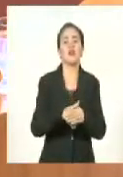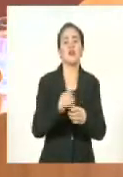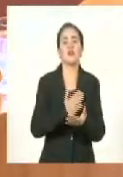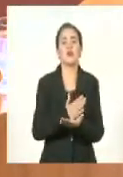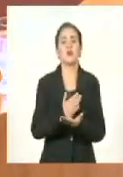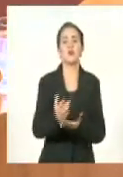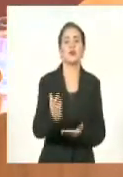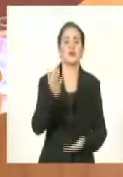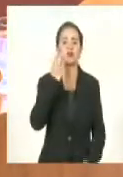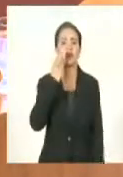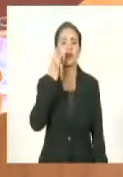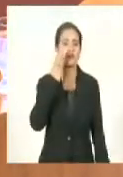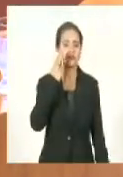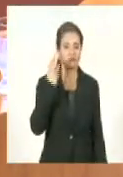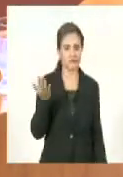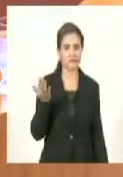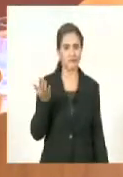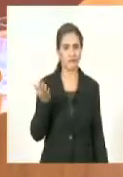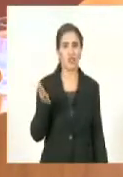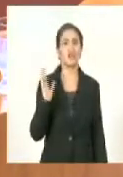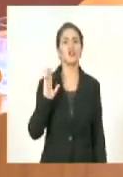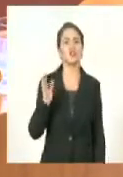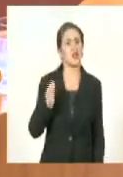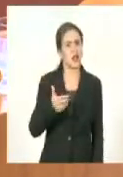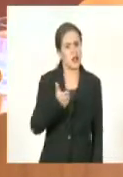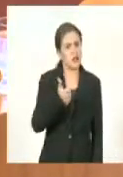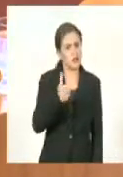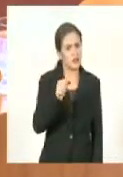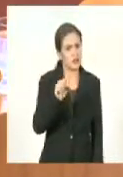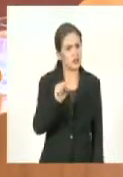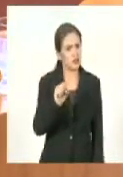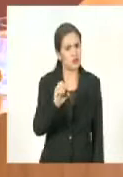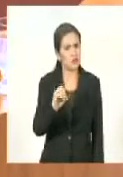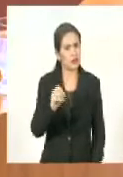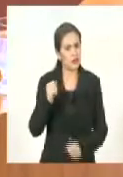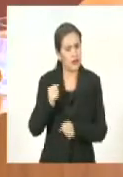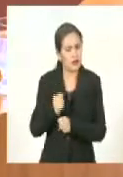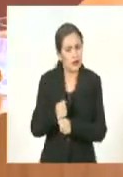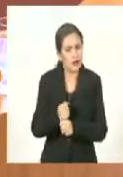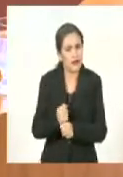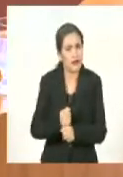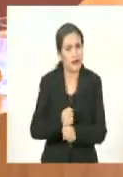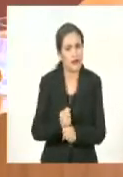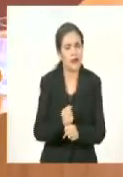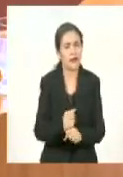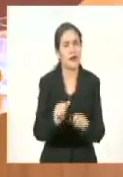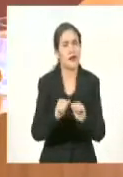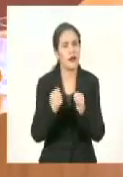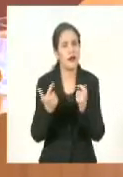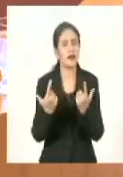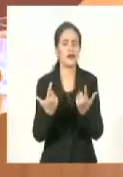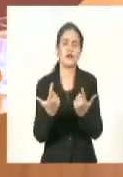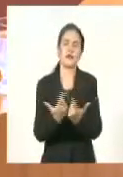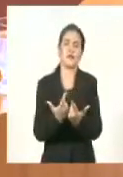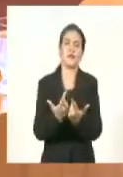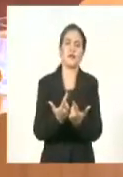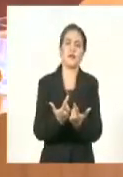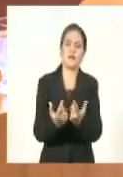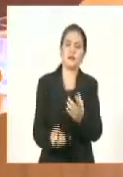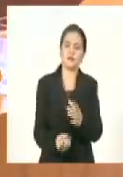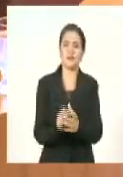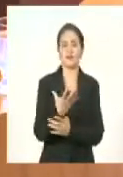Jogando fora 180 anos de história desta Assembleia, porque esta Assembleia existe para quê, já que não existia a República no